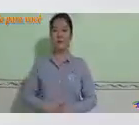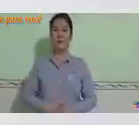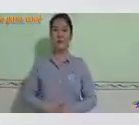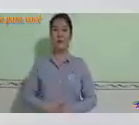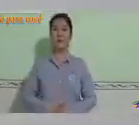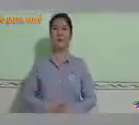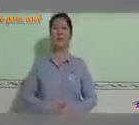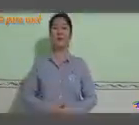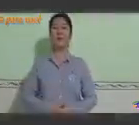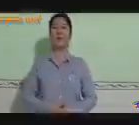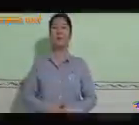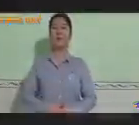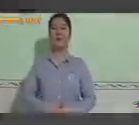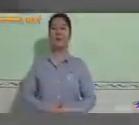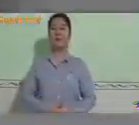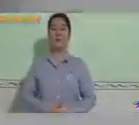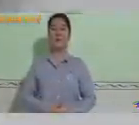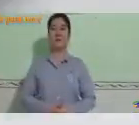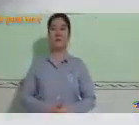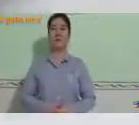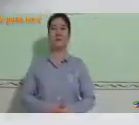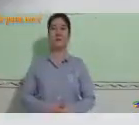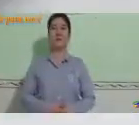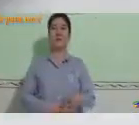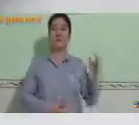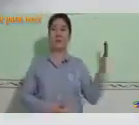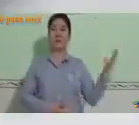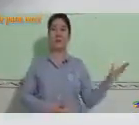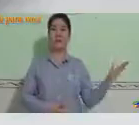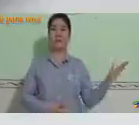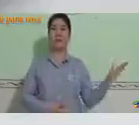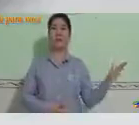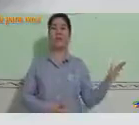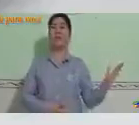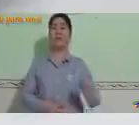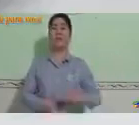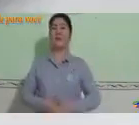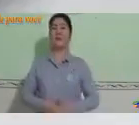benéfica para a pele, eliminando as toxinas nas acumuladas.